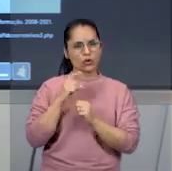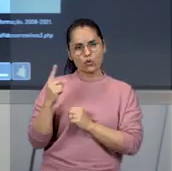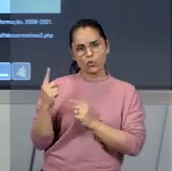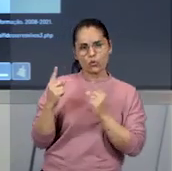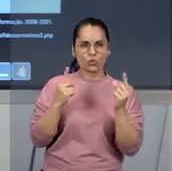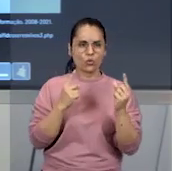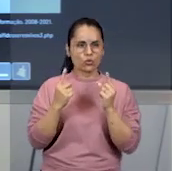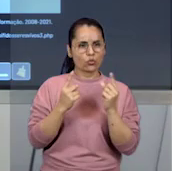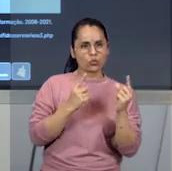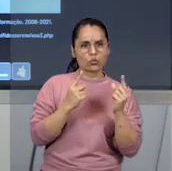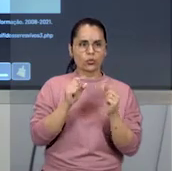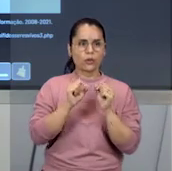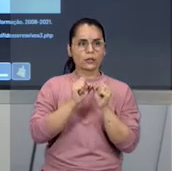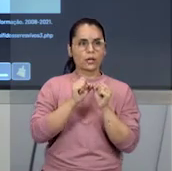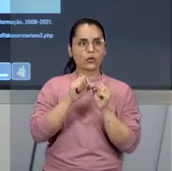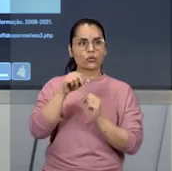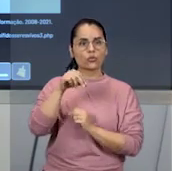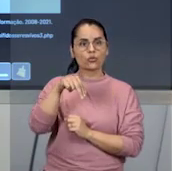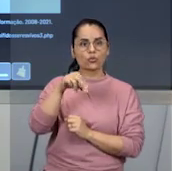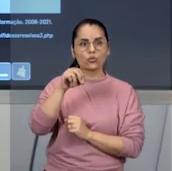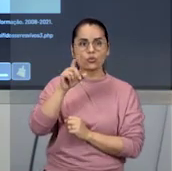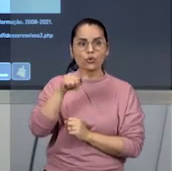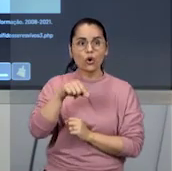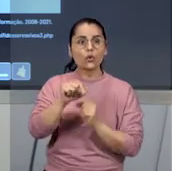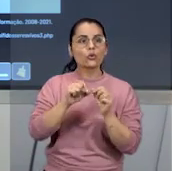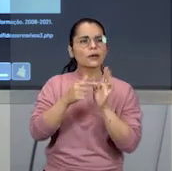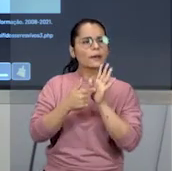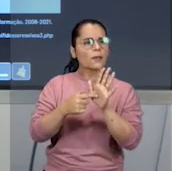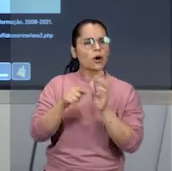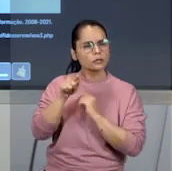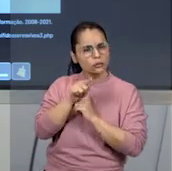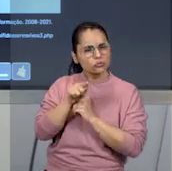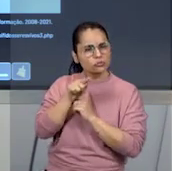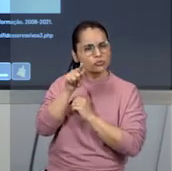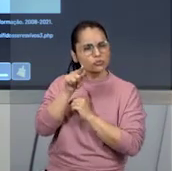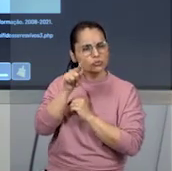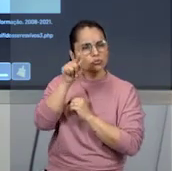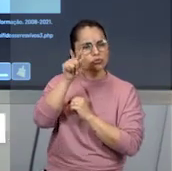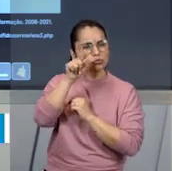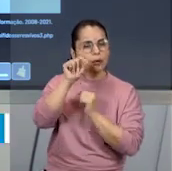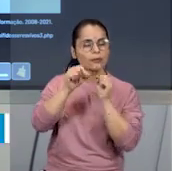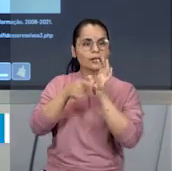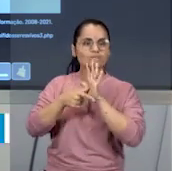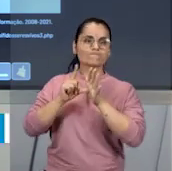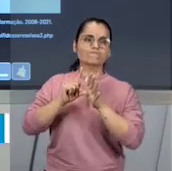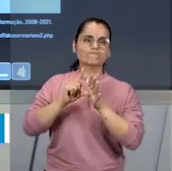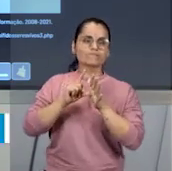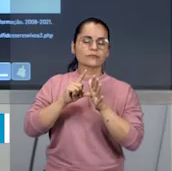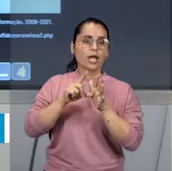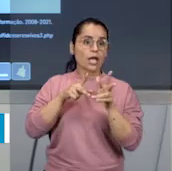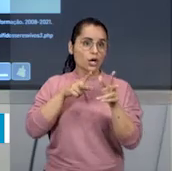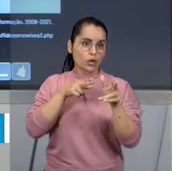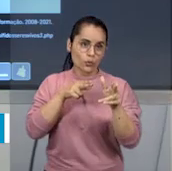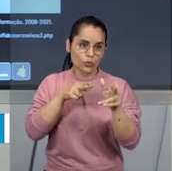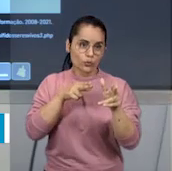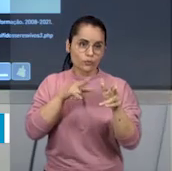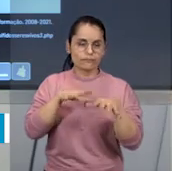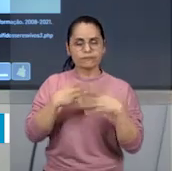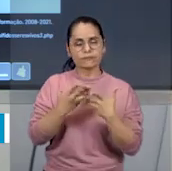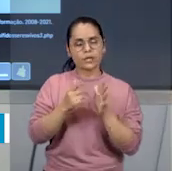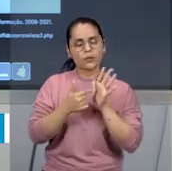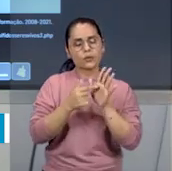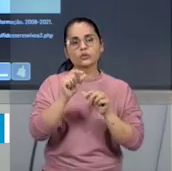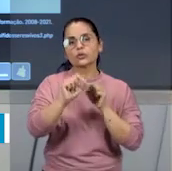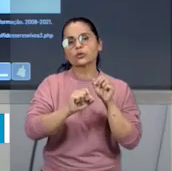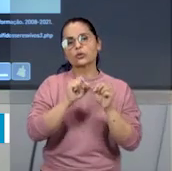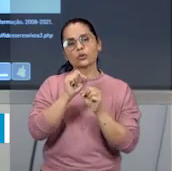eu tenho aqui um nó, esse nó mostra aí o que, vocês lembram? Um ancestral comum, tá? Então, mostrando